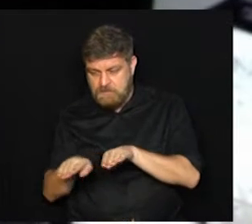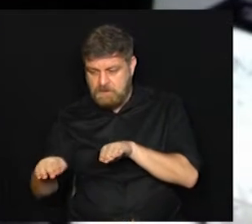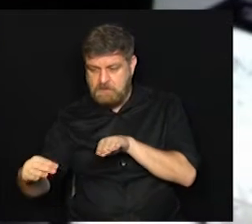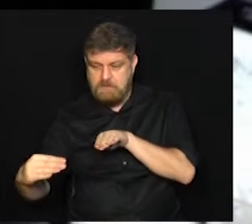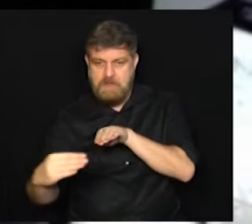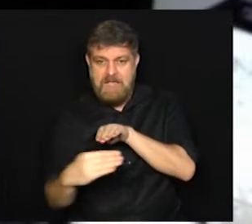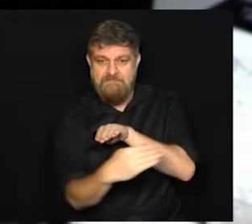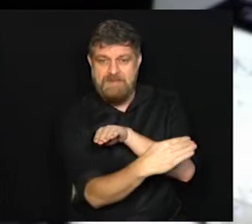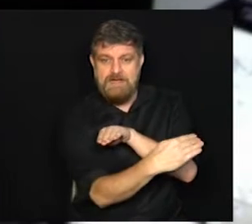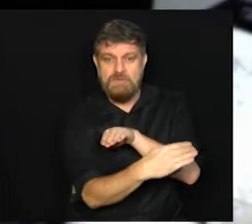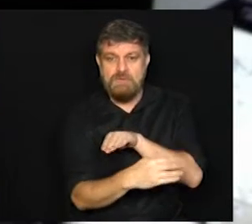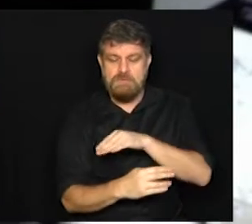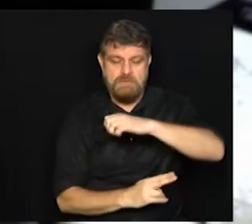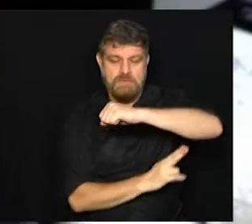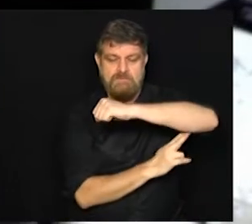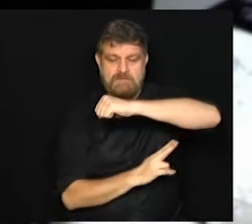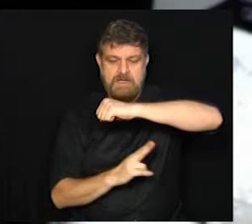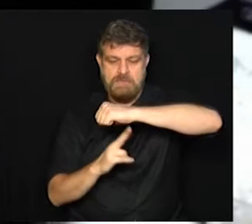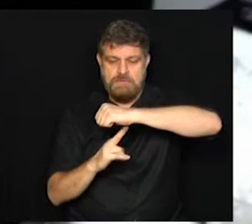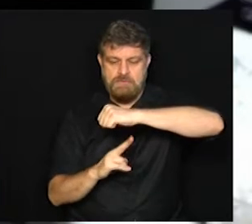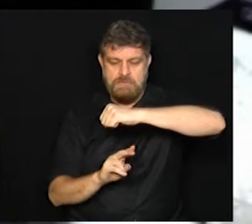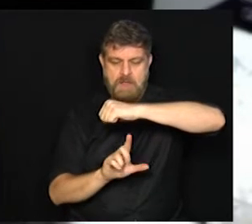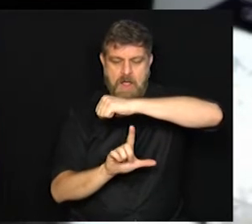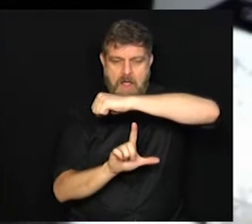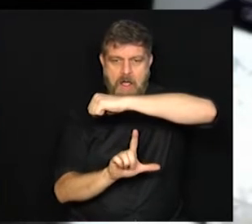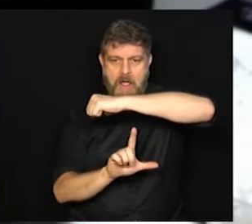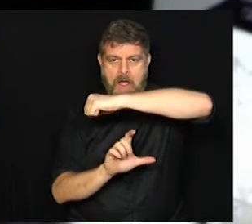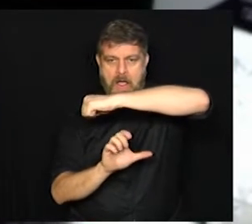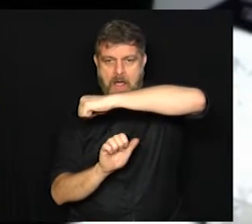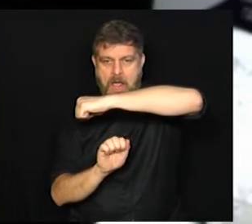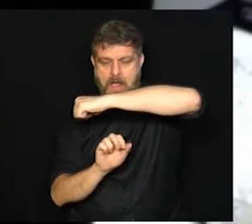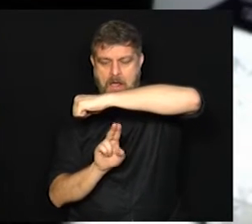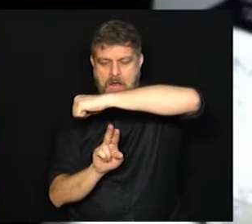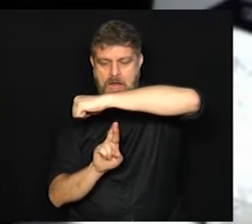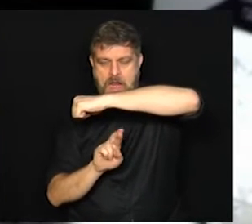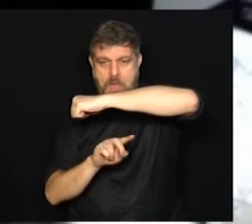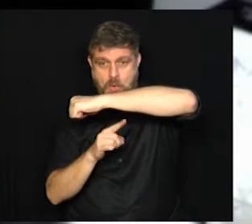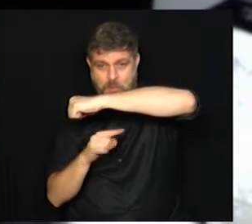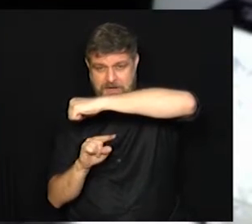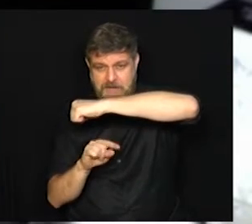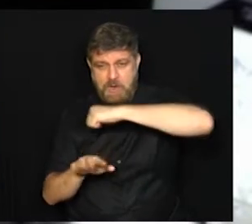Laurão, que seriam mais 800 metros.